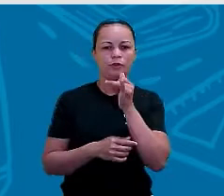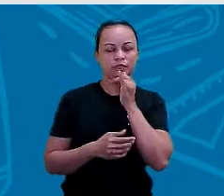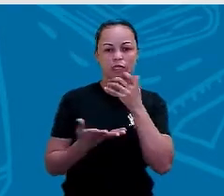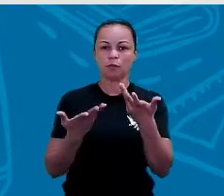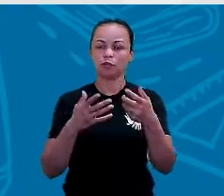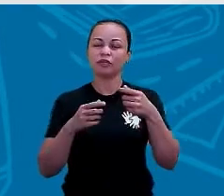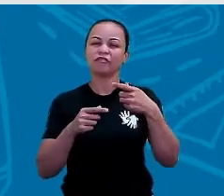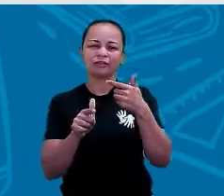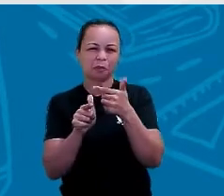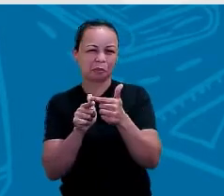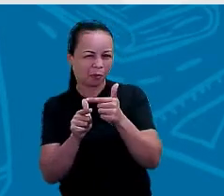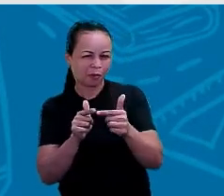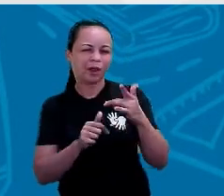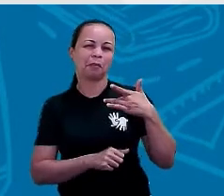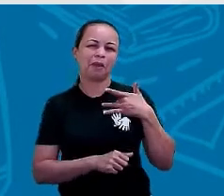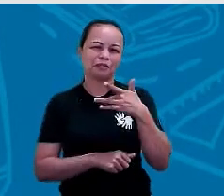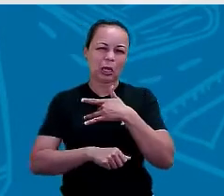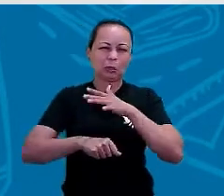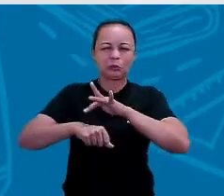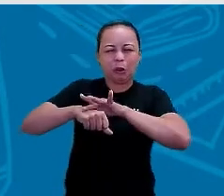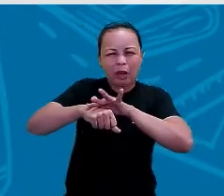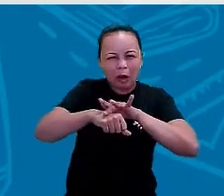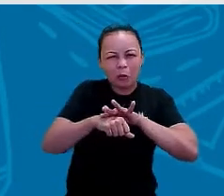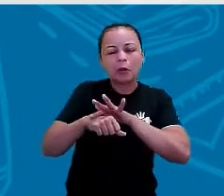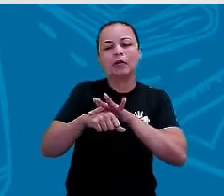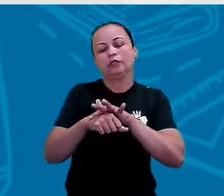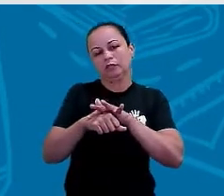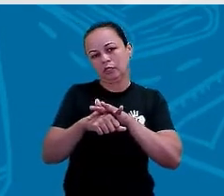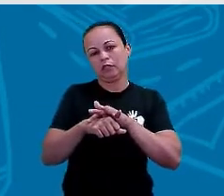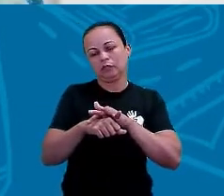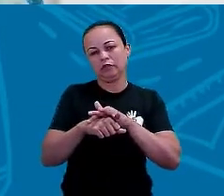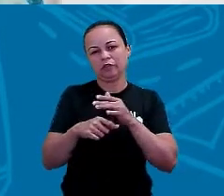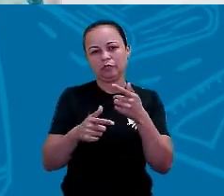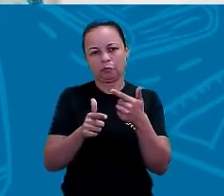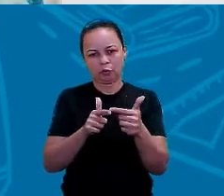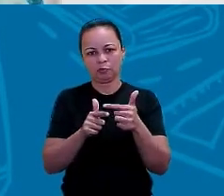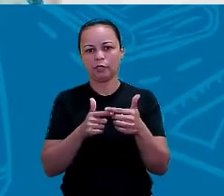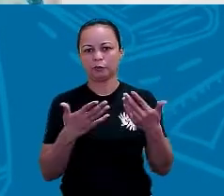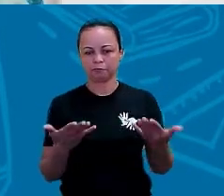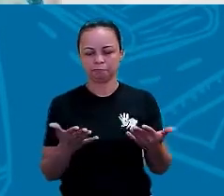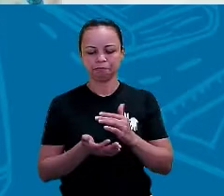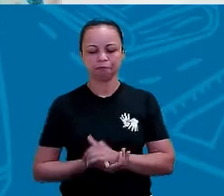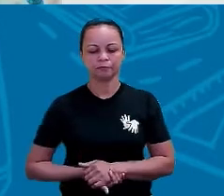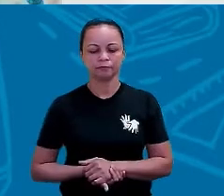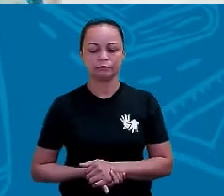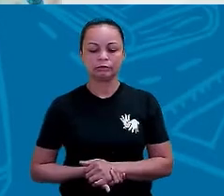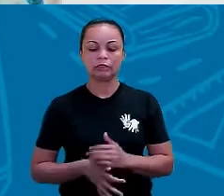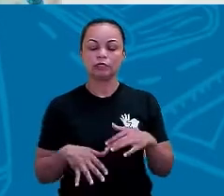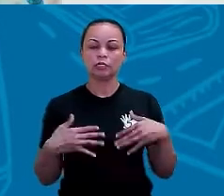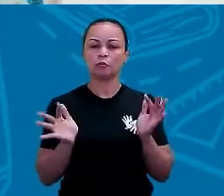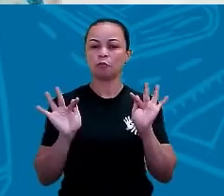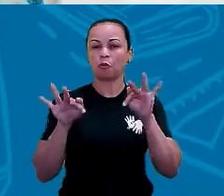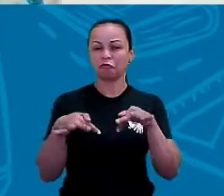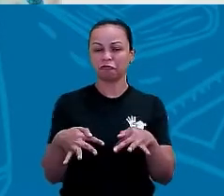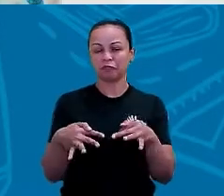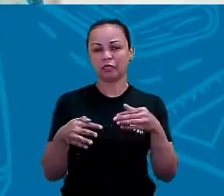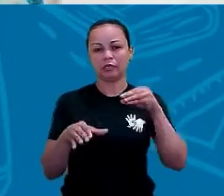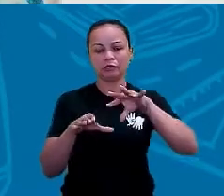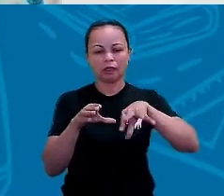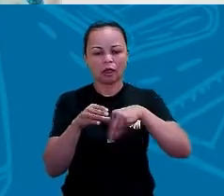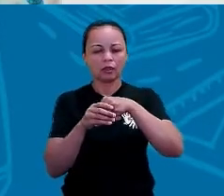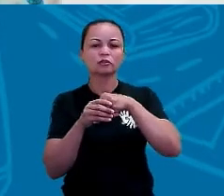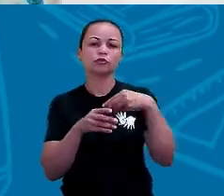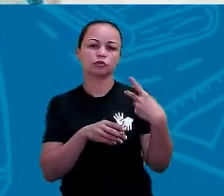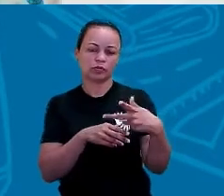causar danos, à nossa saúde, que vai causar prejuízos à nossa saúde. E, por fim, dentro dessas